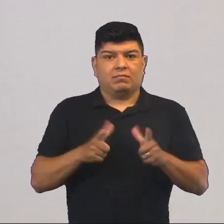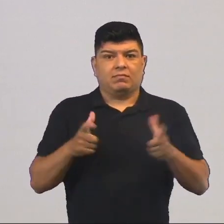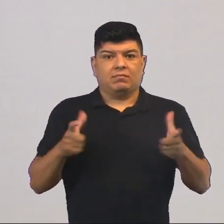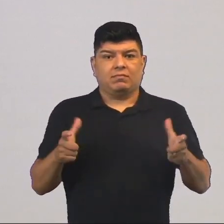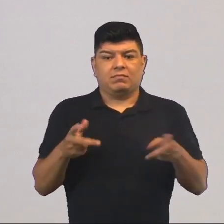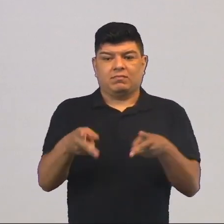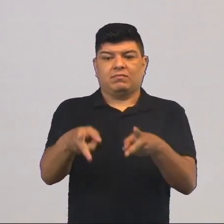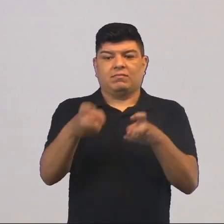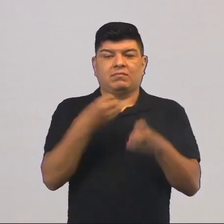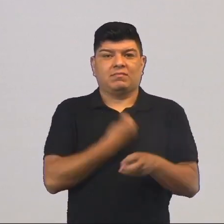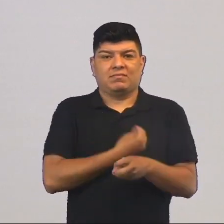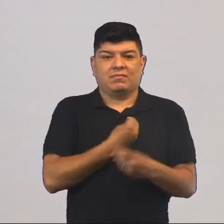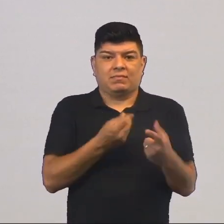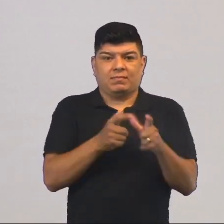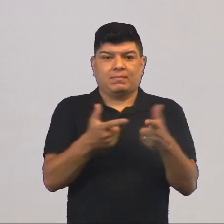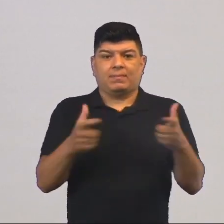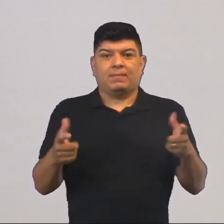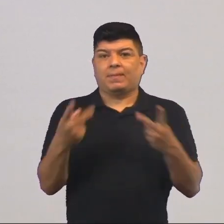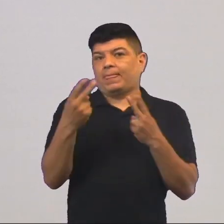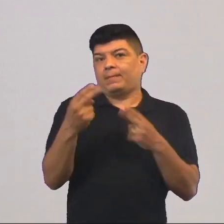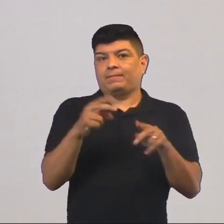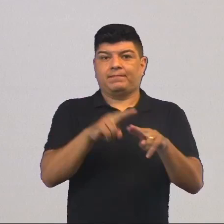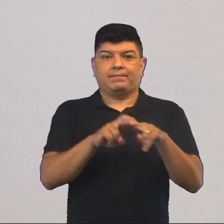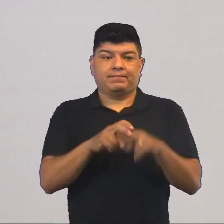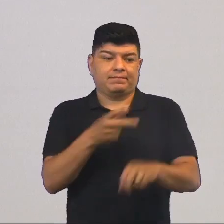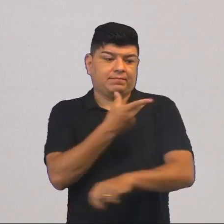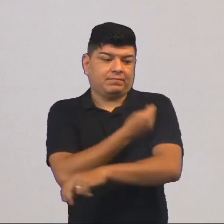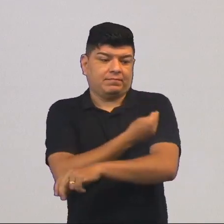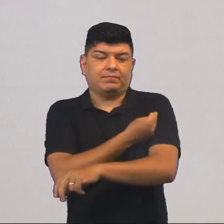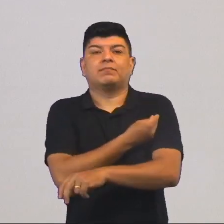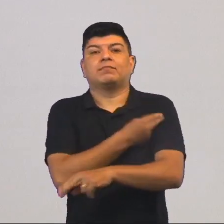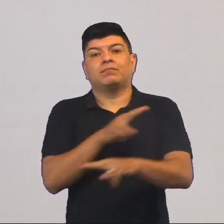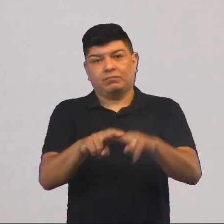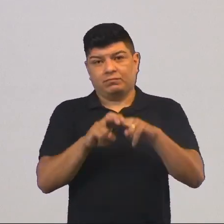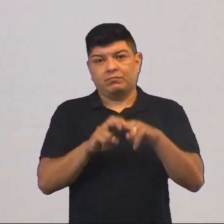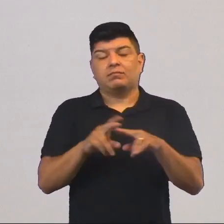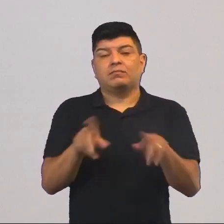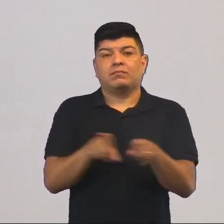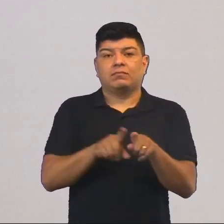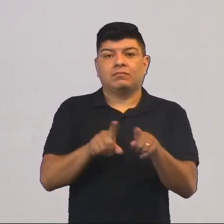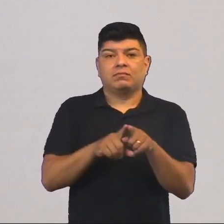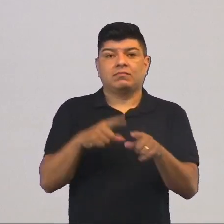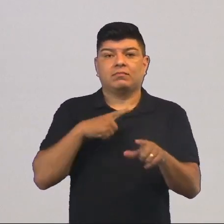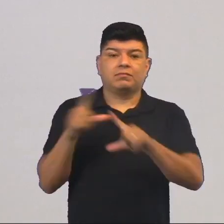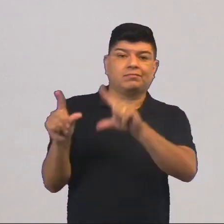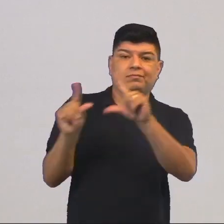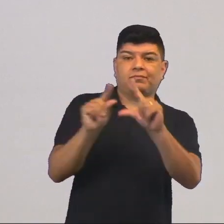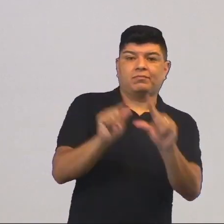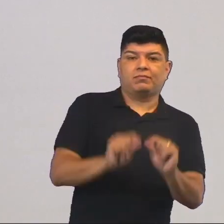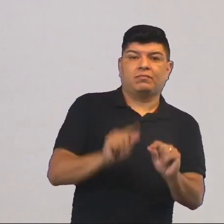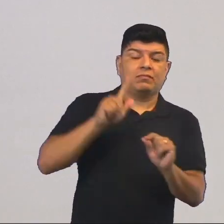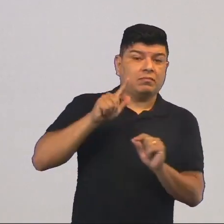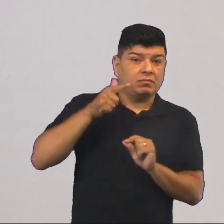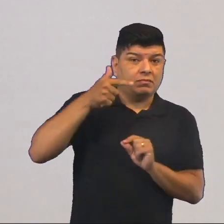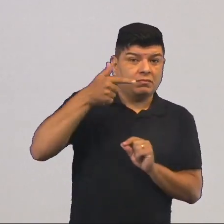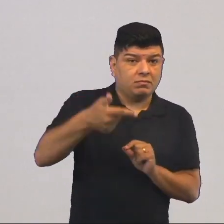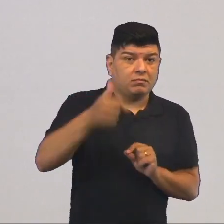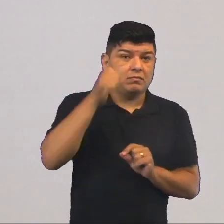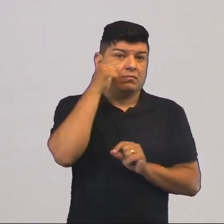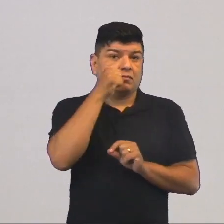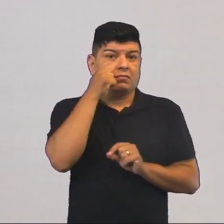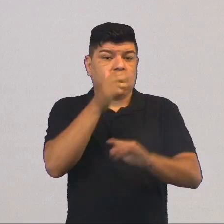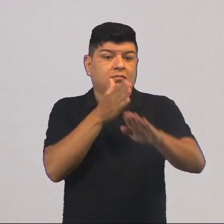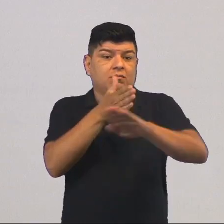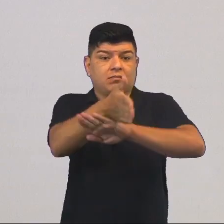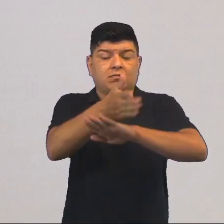e a expectativa de vida também aumentou com a introdução das vacinas. Aí houve também o declínio mais à frente, quando a mulher